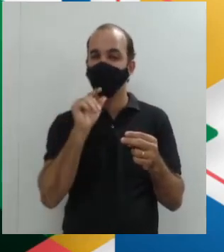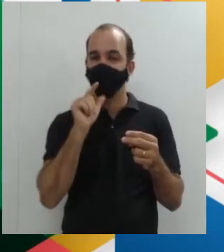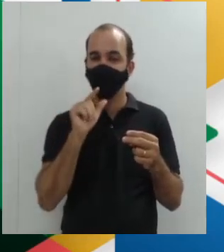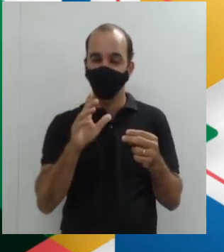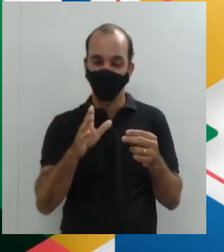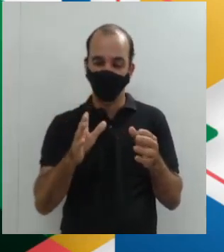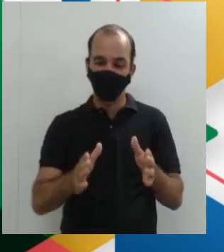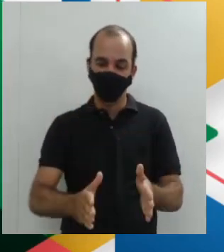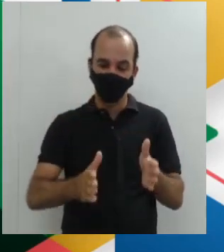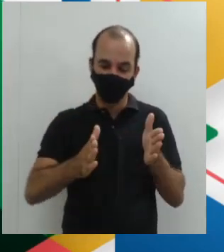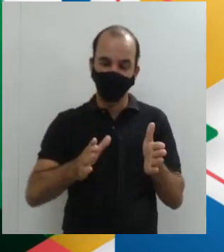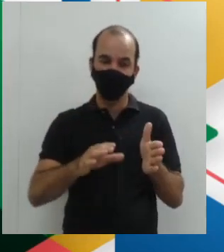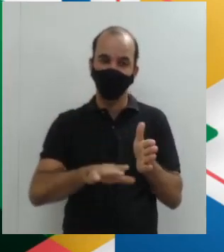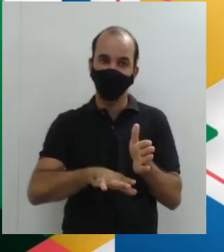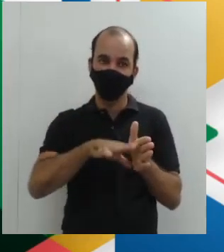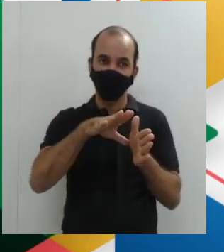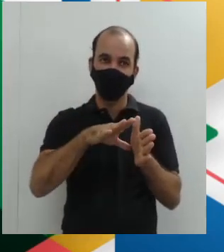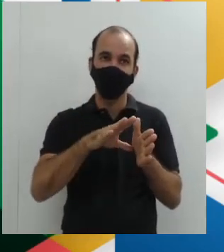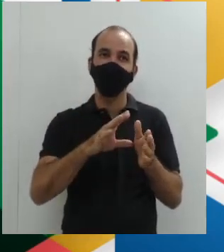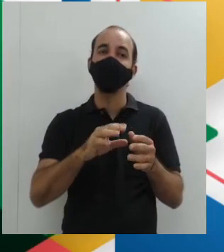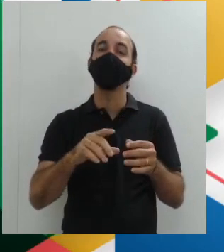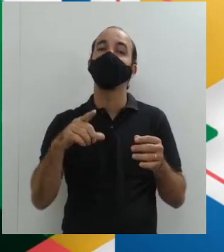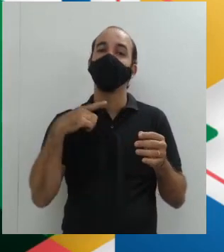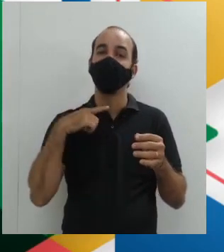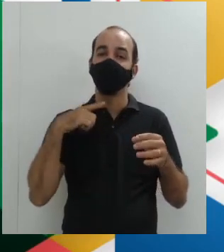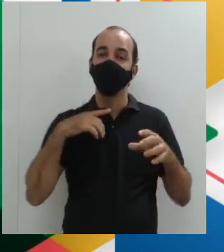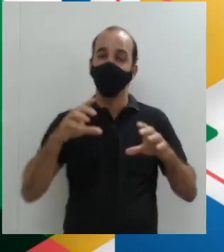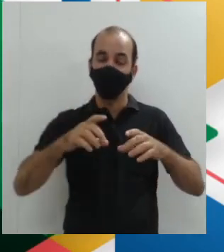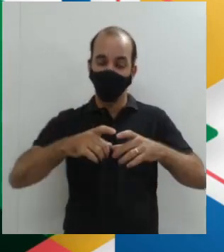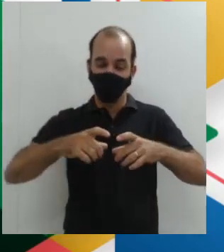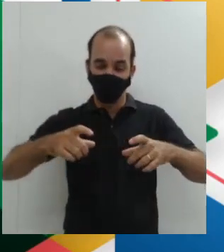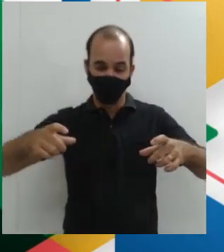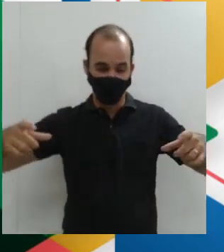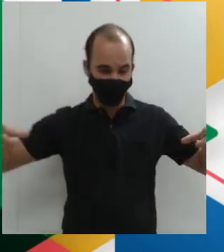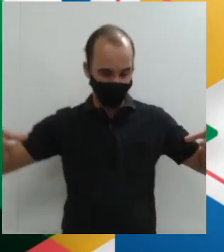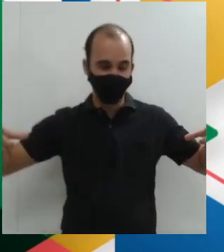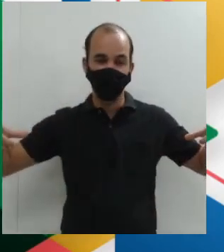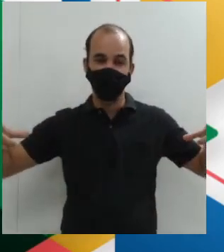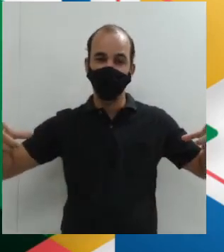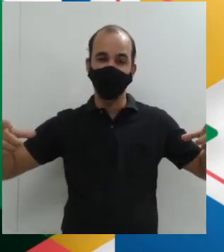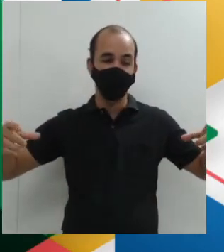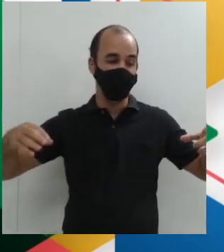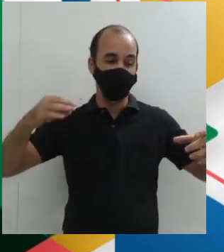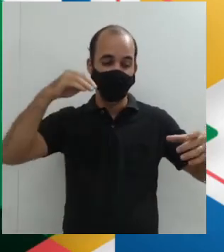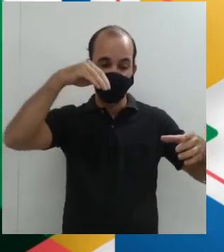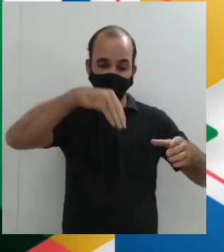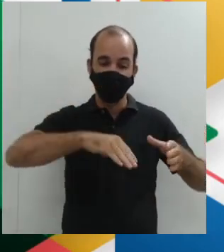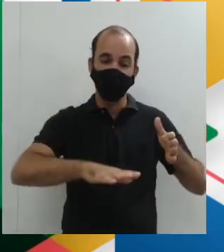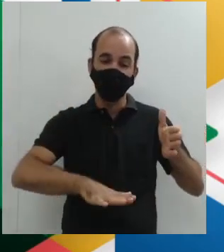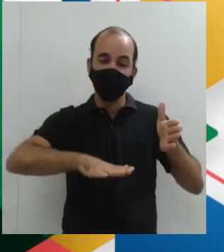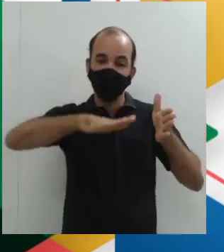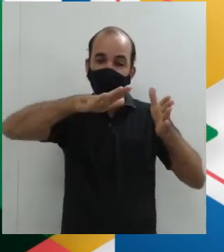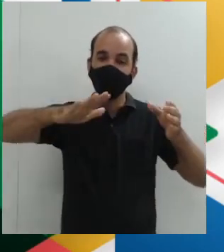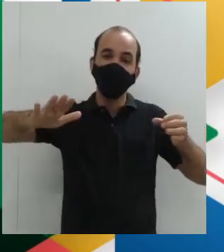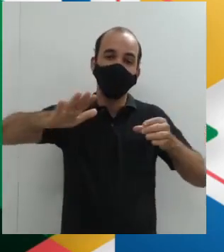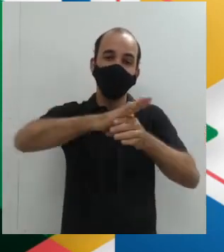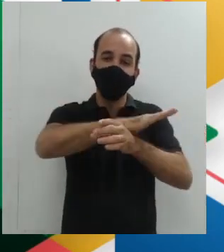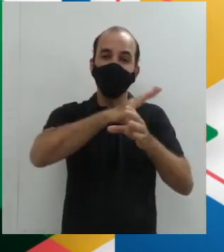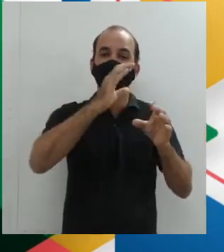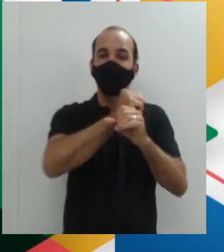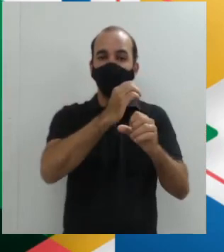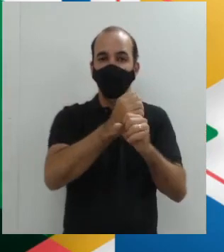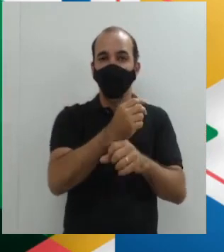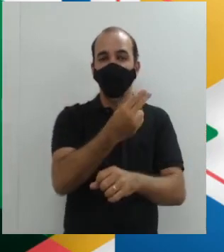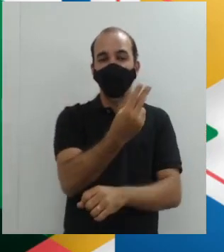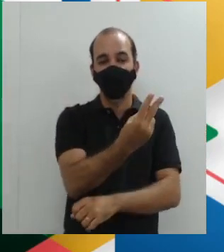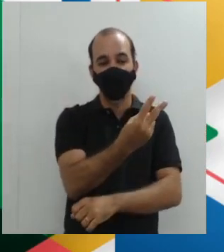prisma retangular com capacidade para 200 mil litros, beleza? Então,